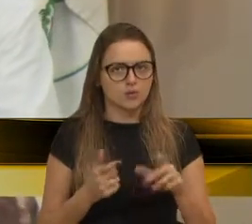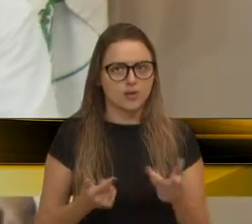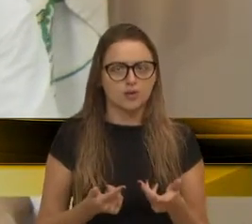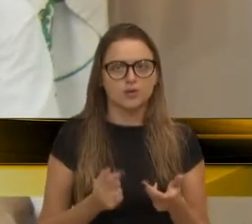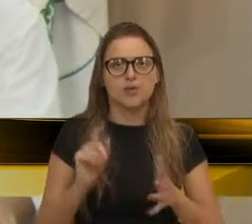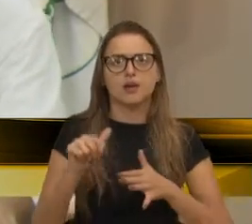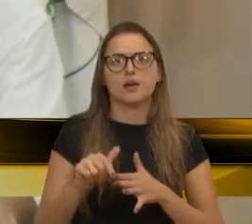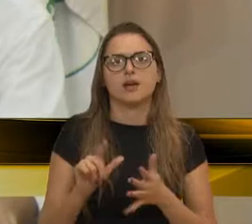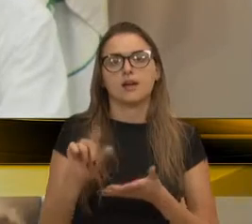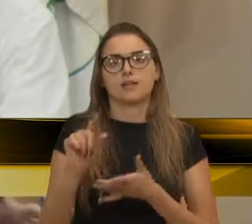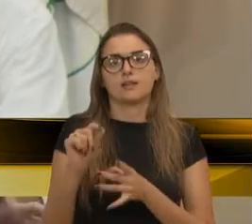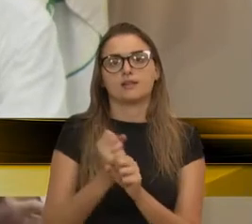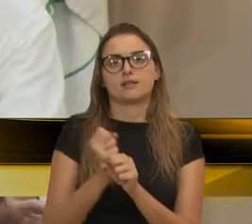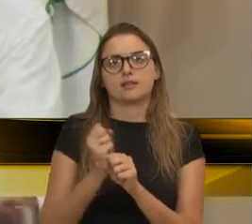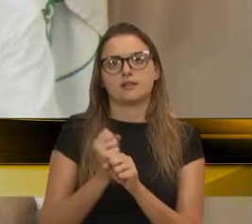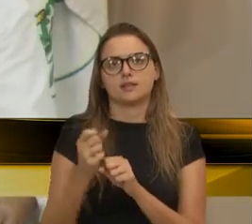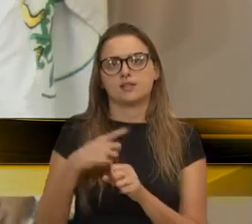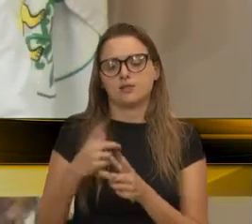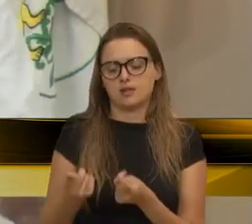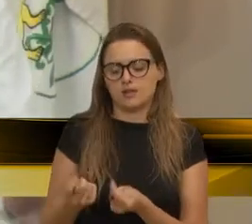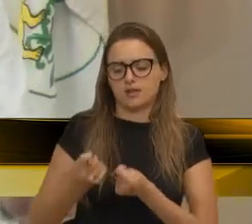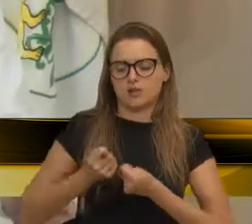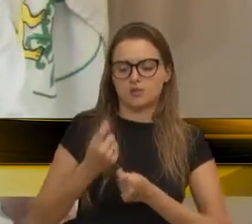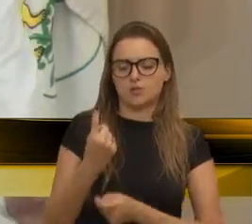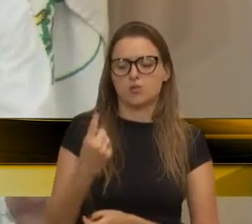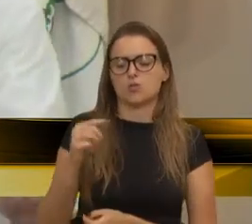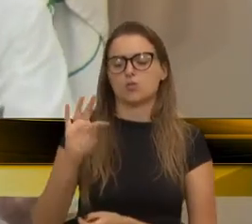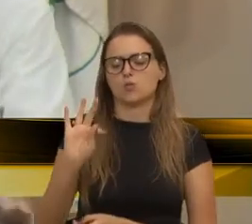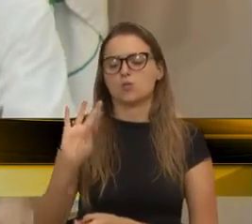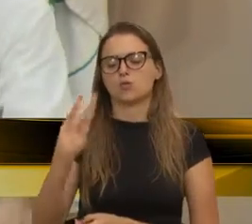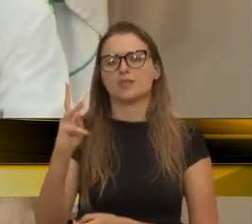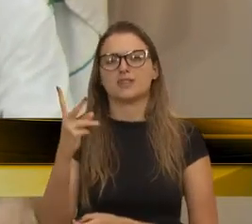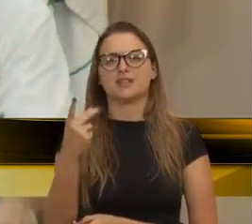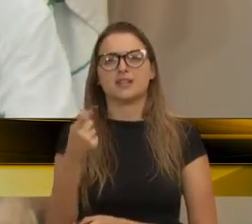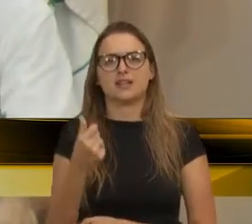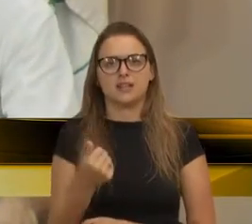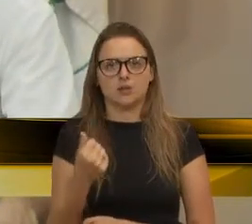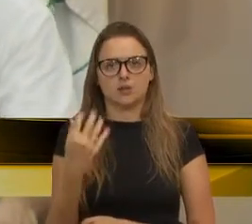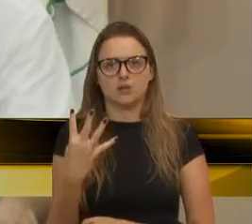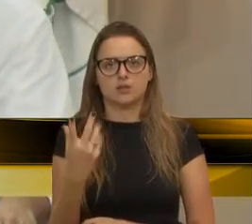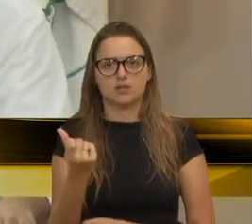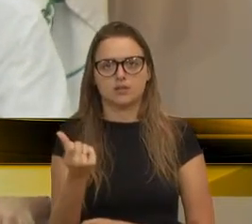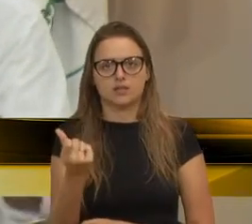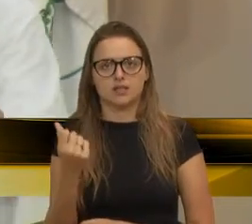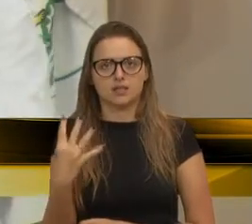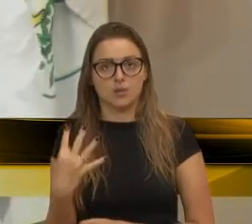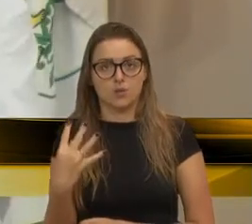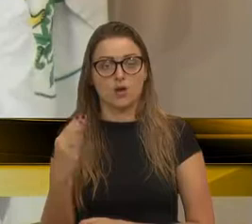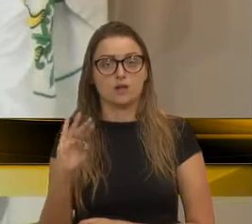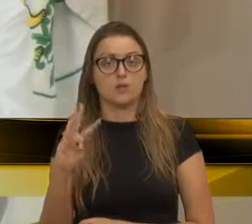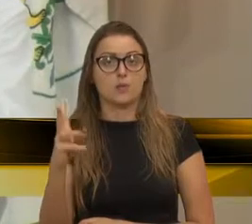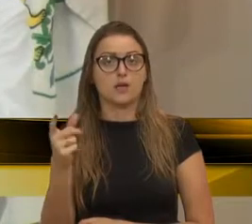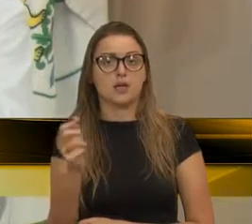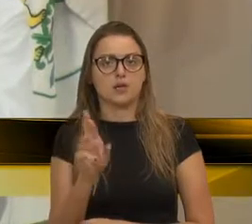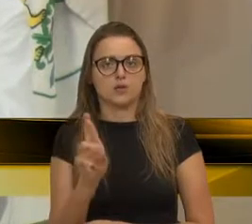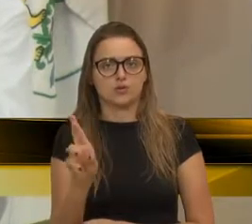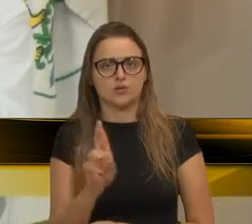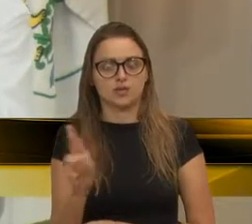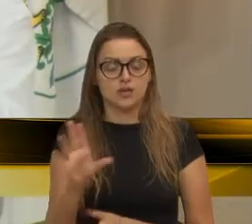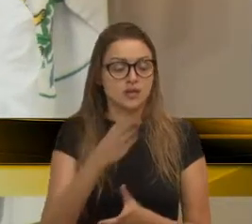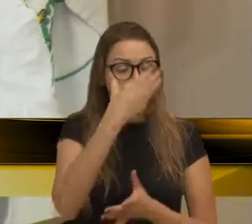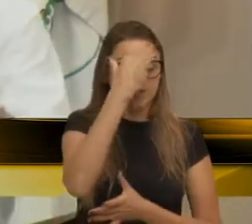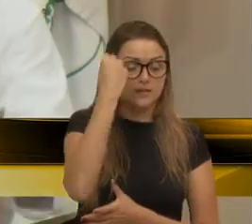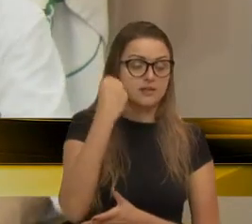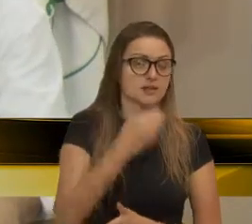anos haverá uma economia de 1.164 bilhões. E esquece esse mesmo governo que